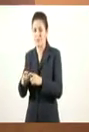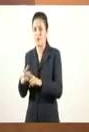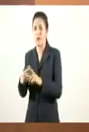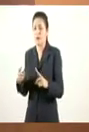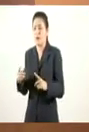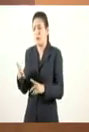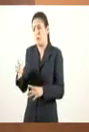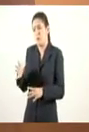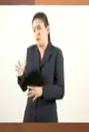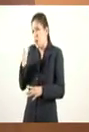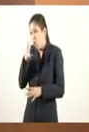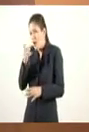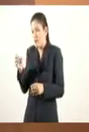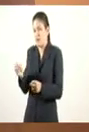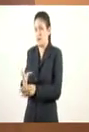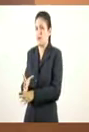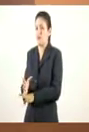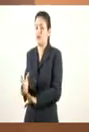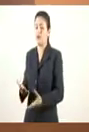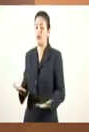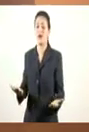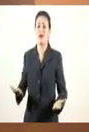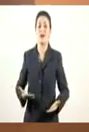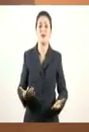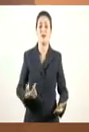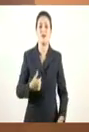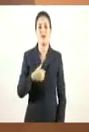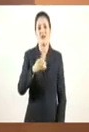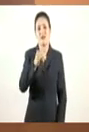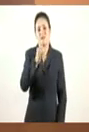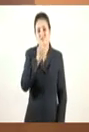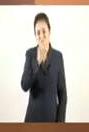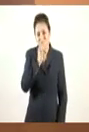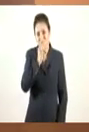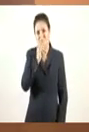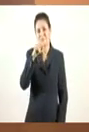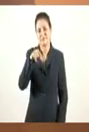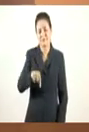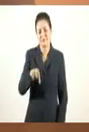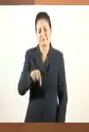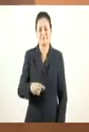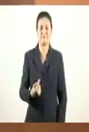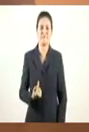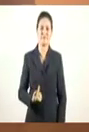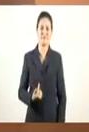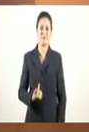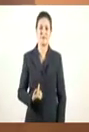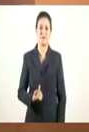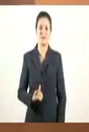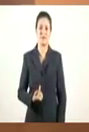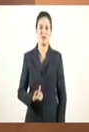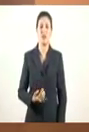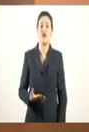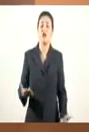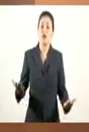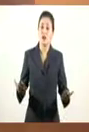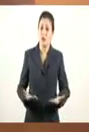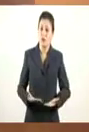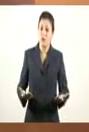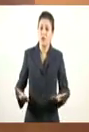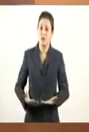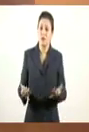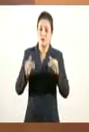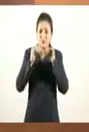nessa tribuna que nós tenhamos que passar por isso e hoje não só lamentar esse triste